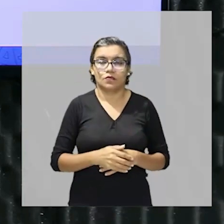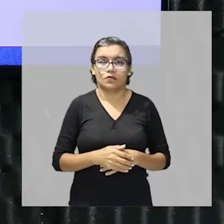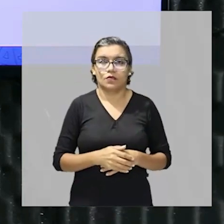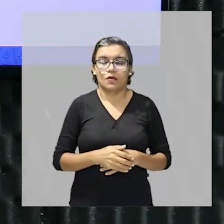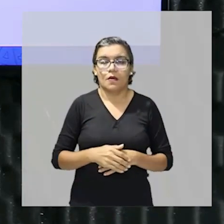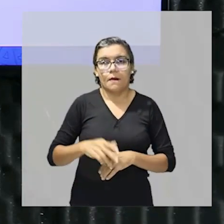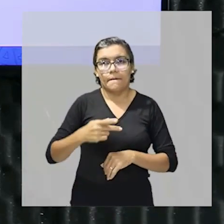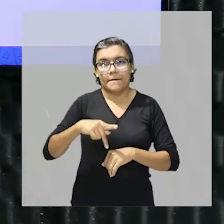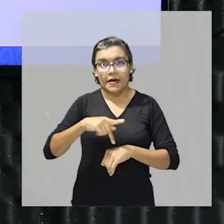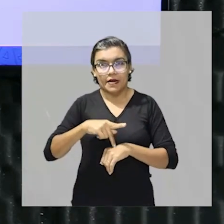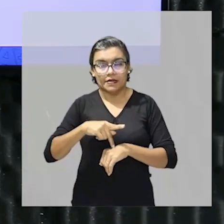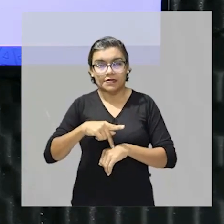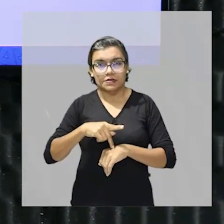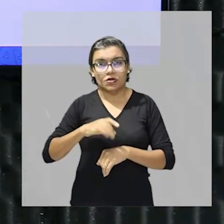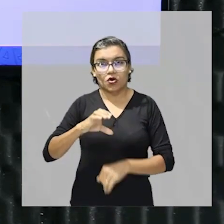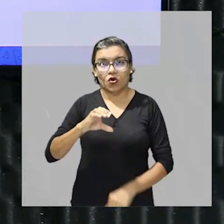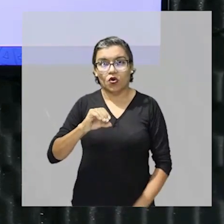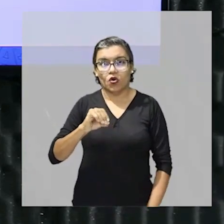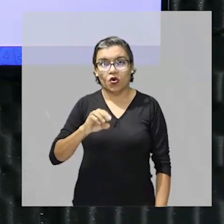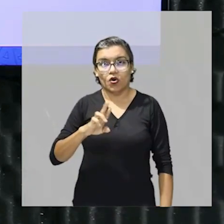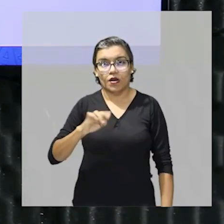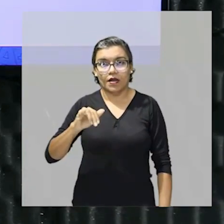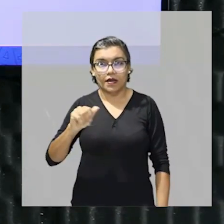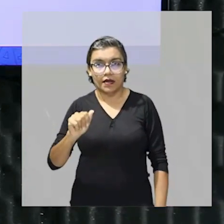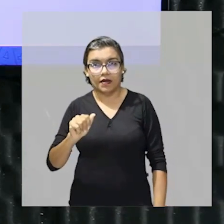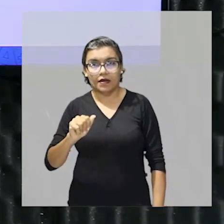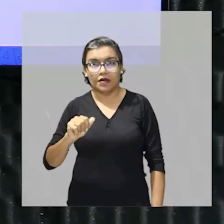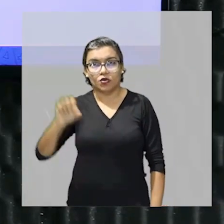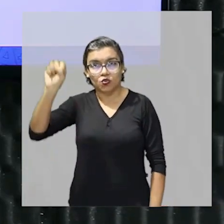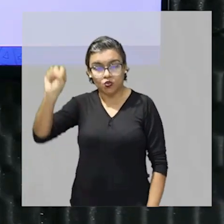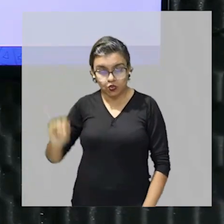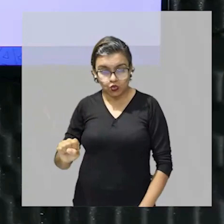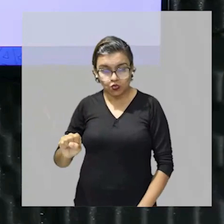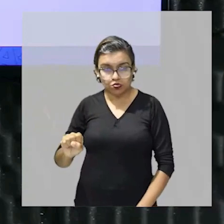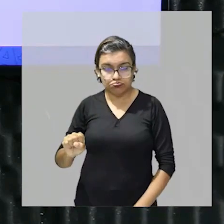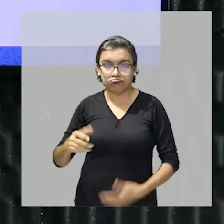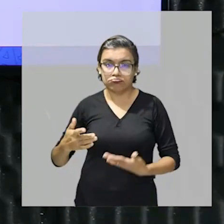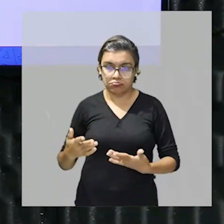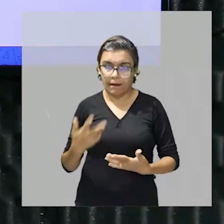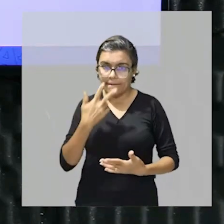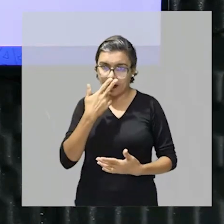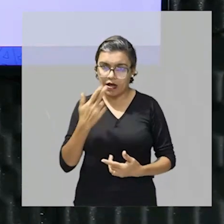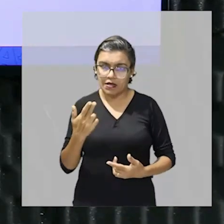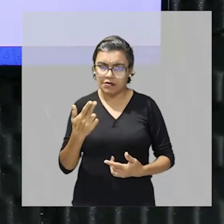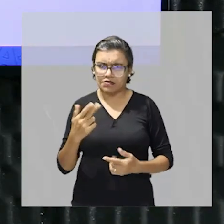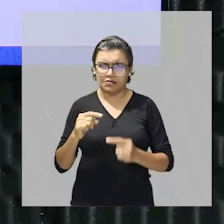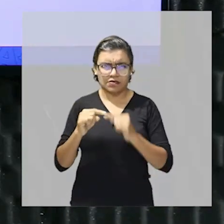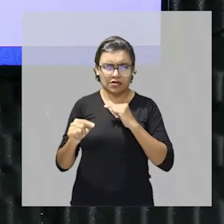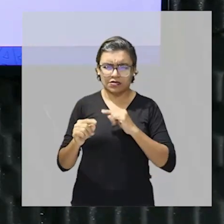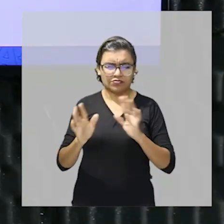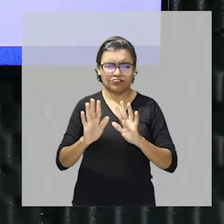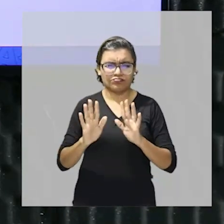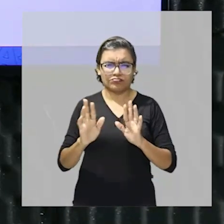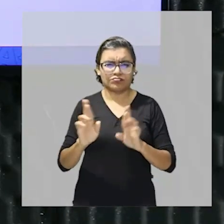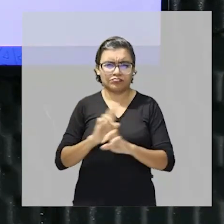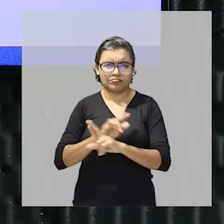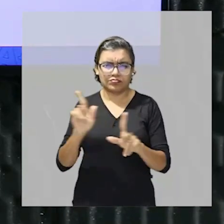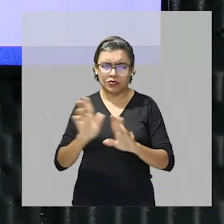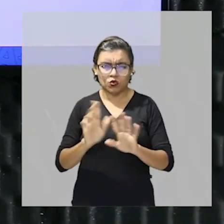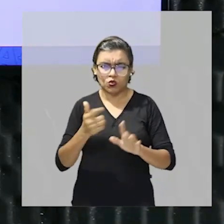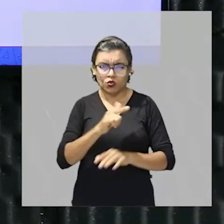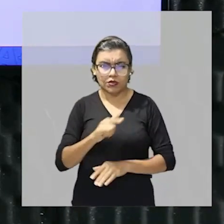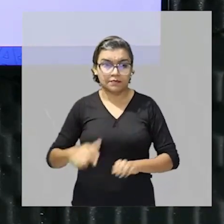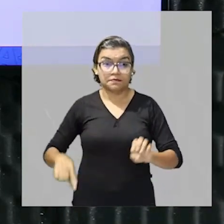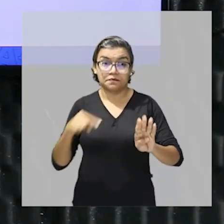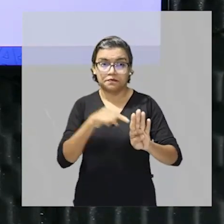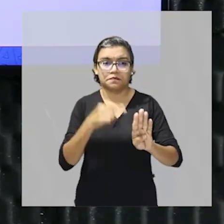Sul, são frequentemente relutantes. Não tem nada de contradição aqui. Na letra B,